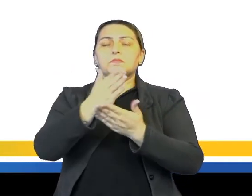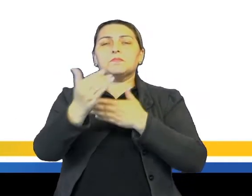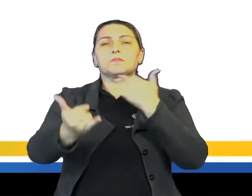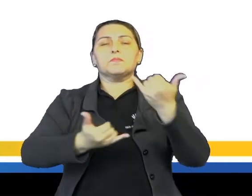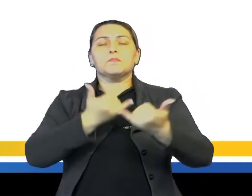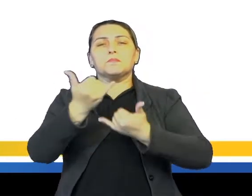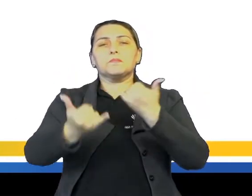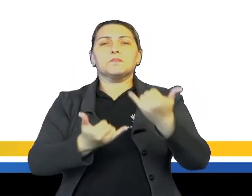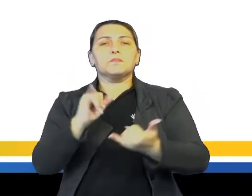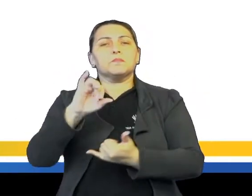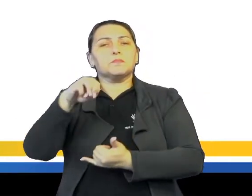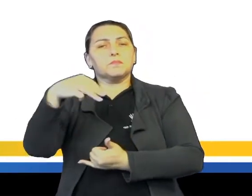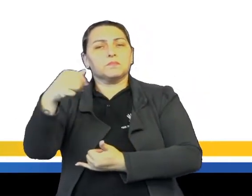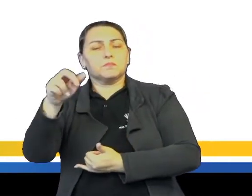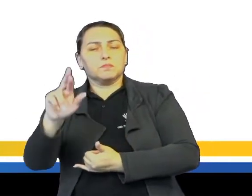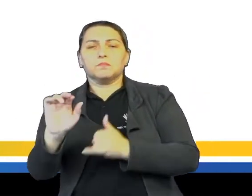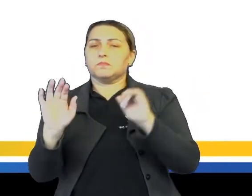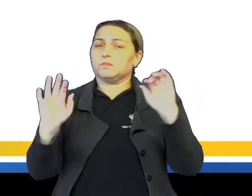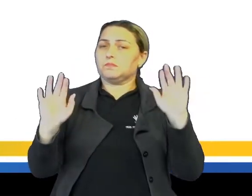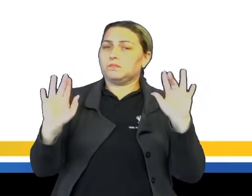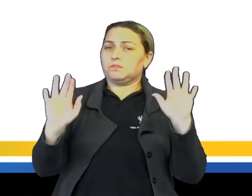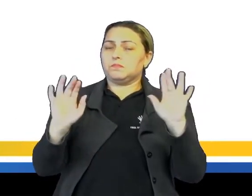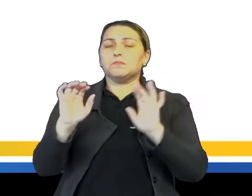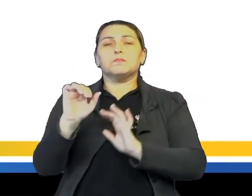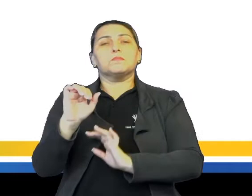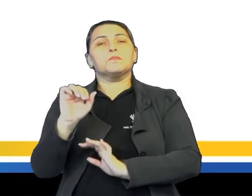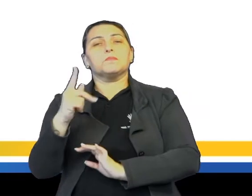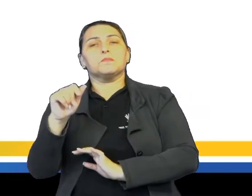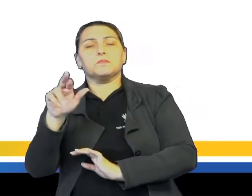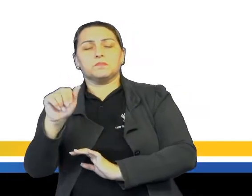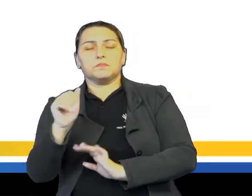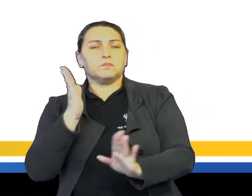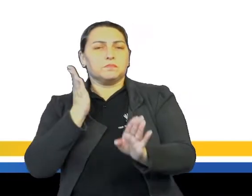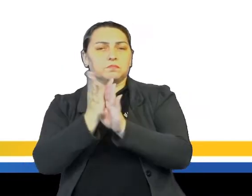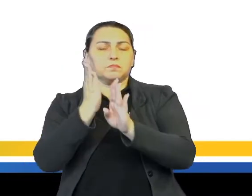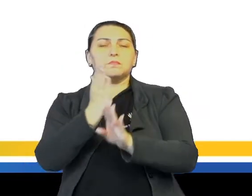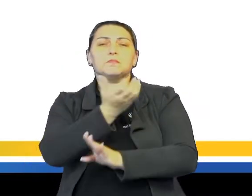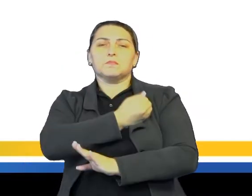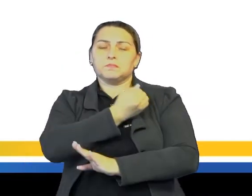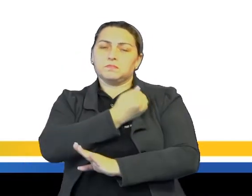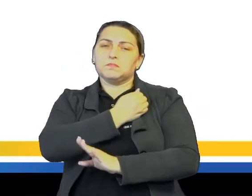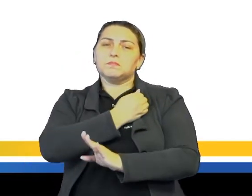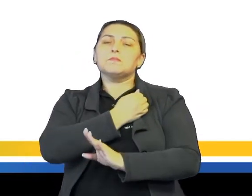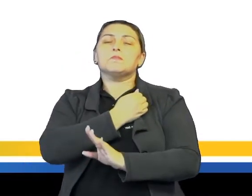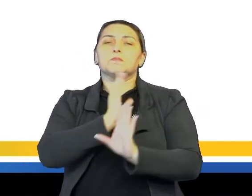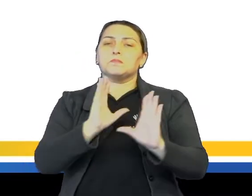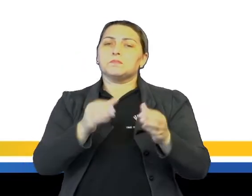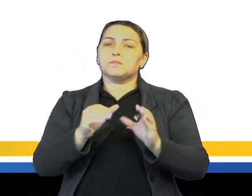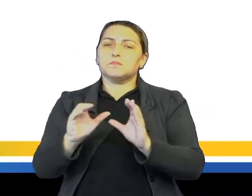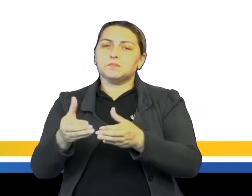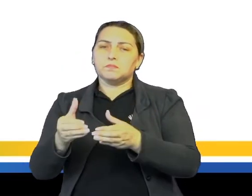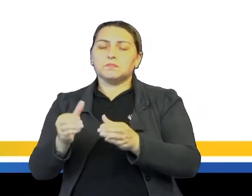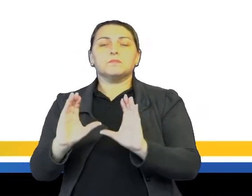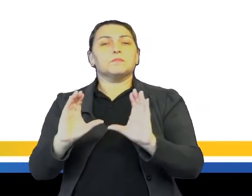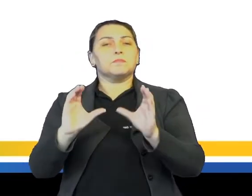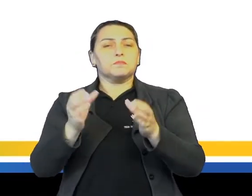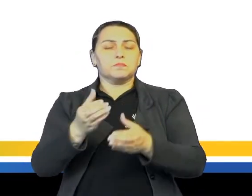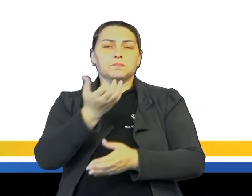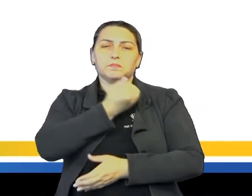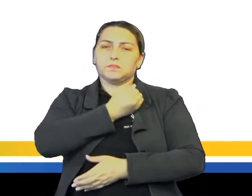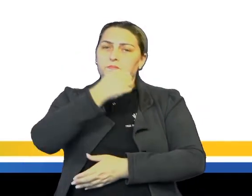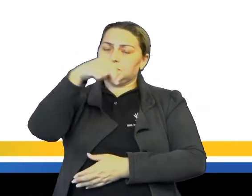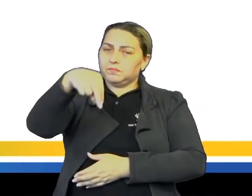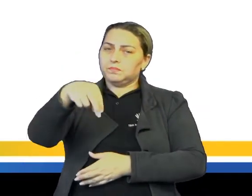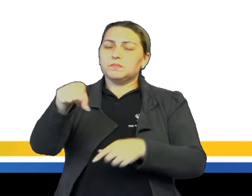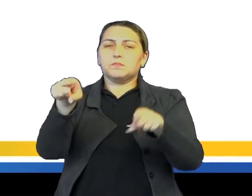de empapar nos dedinhos, a gente identifica esses números pares e esses números ímpares. O conjunto dos números naturais,